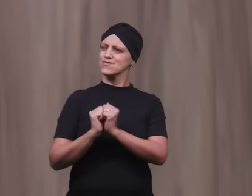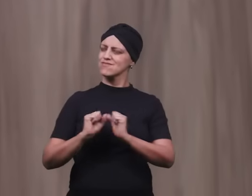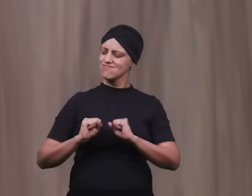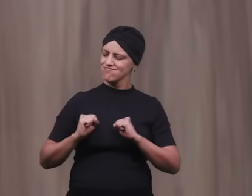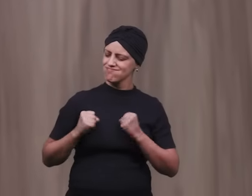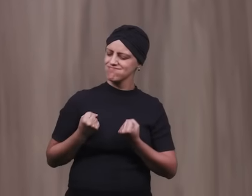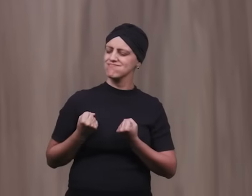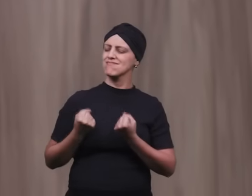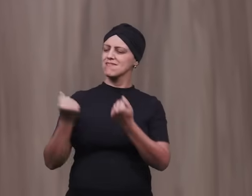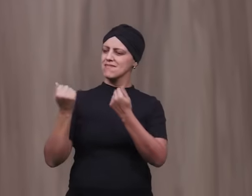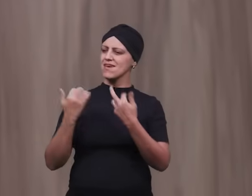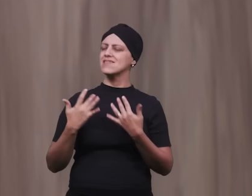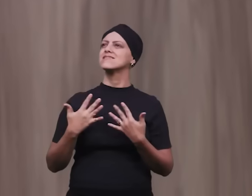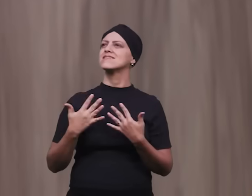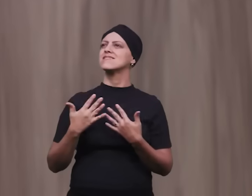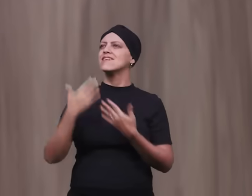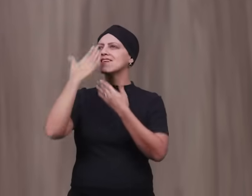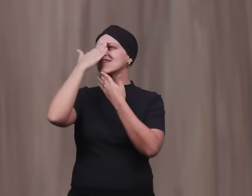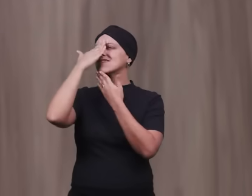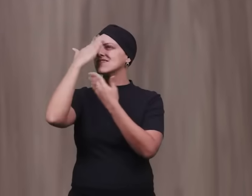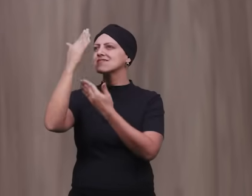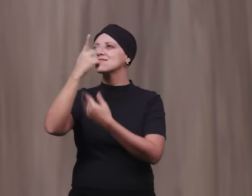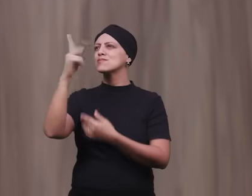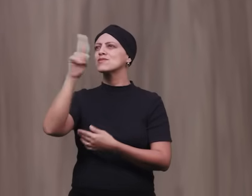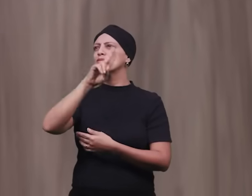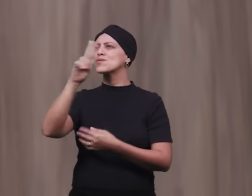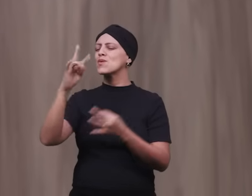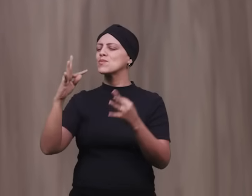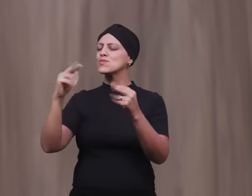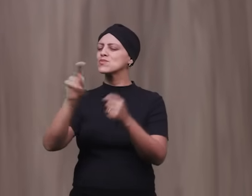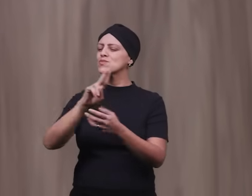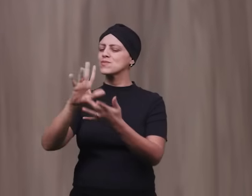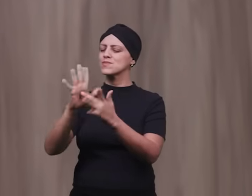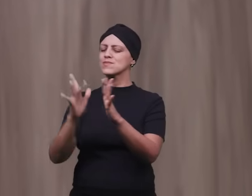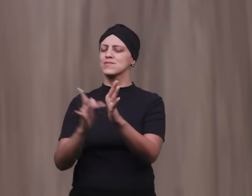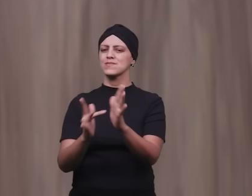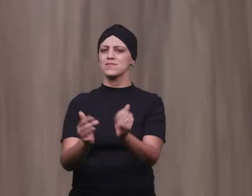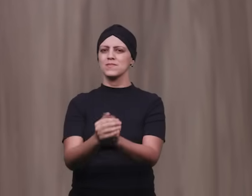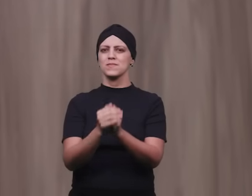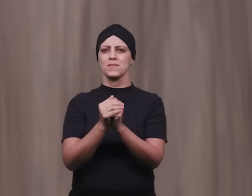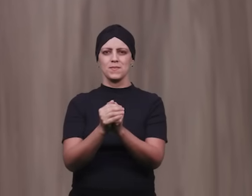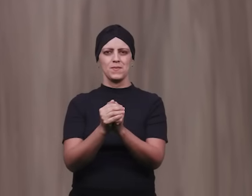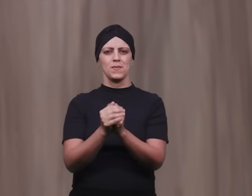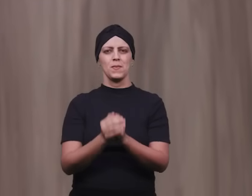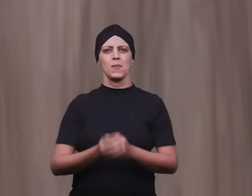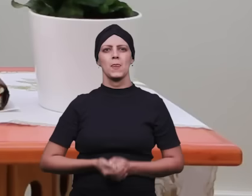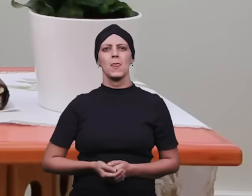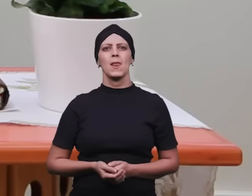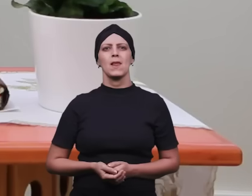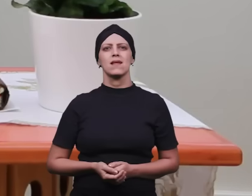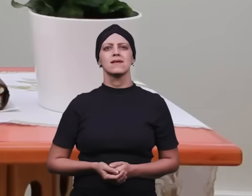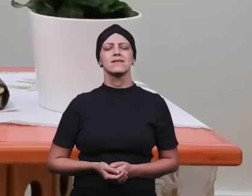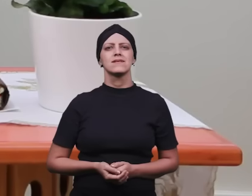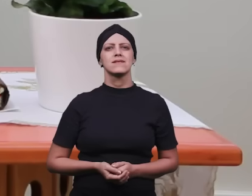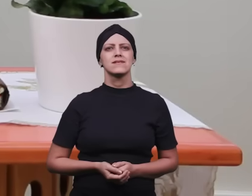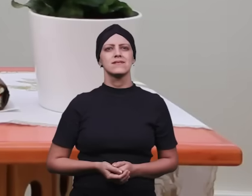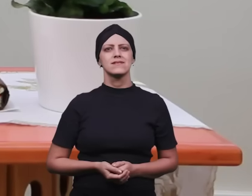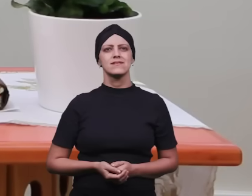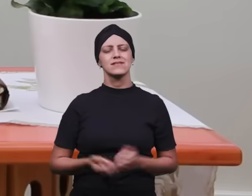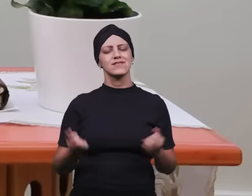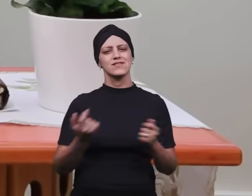nos fortalecido. Nós glorificamos o teu nome por tudo, em nome de Jesus. Amém. Glória a